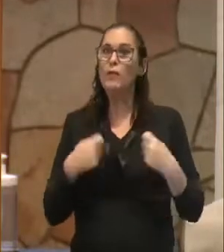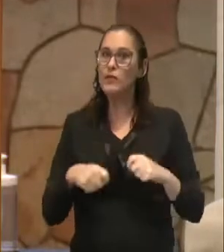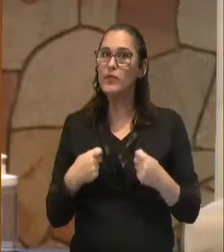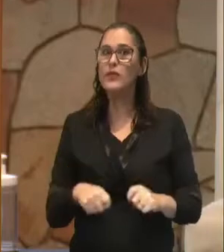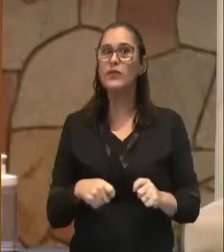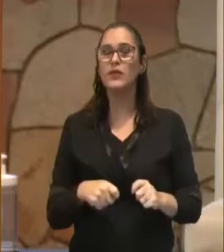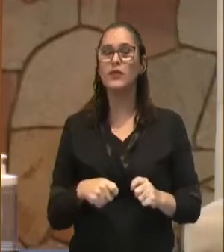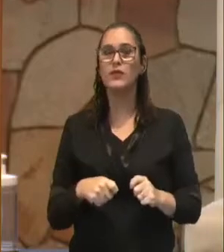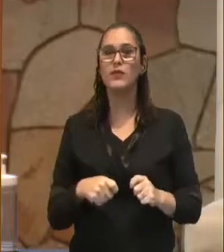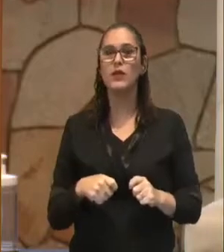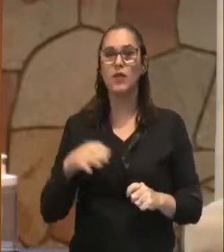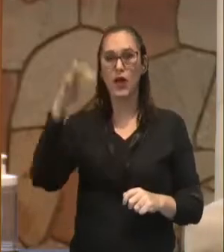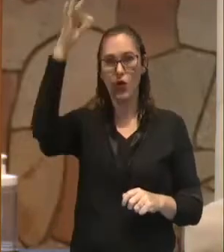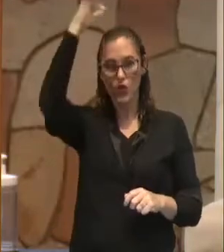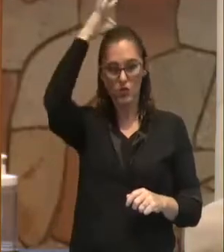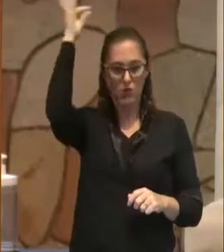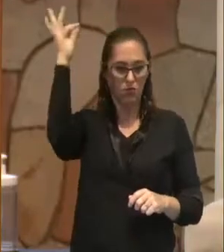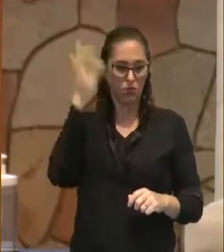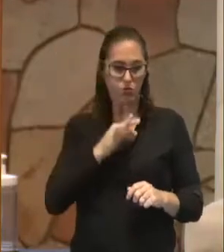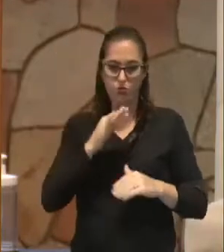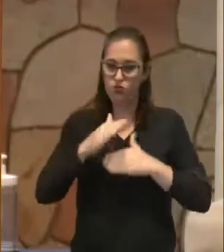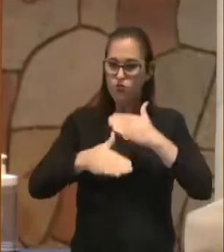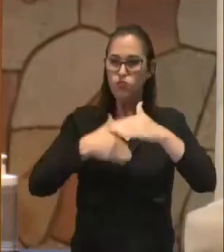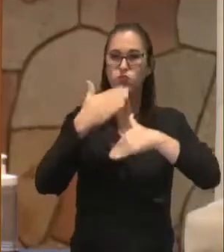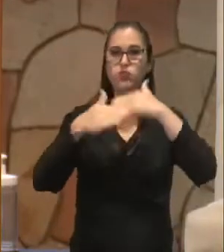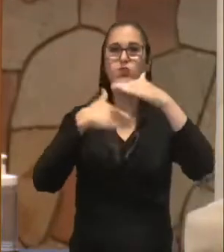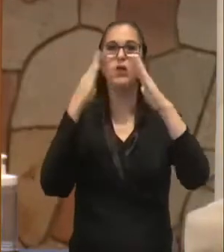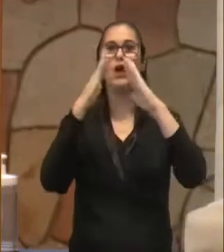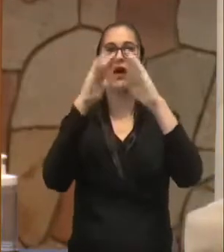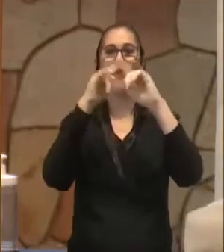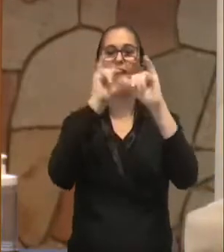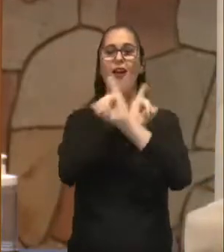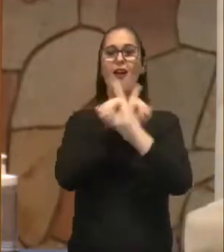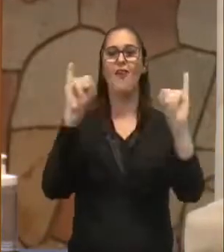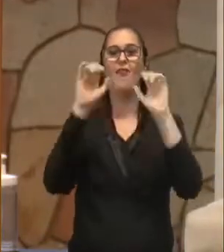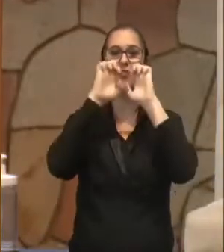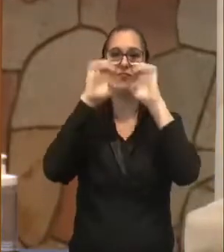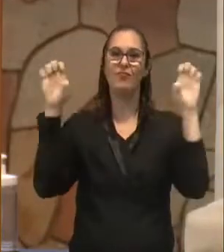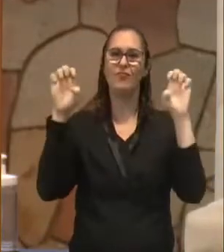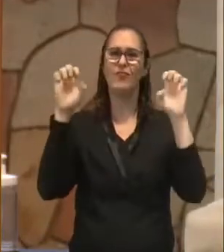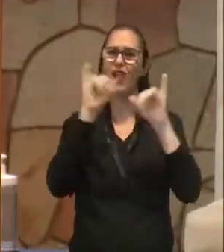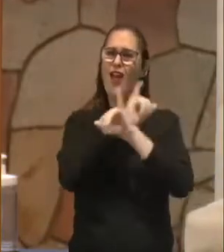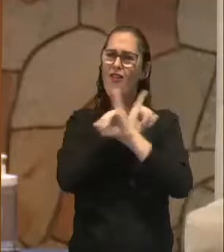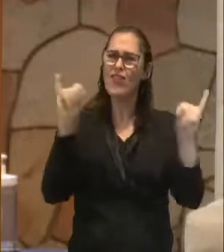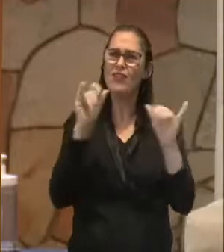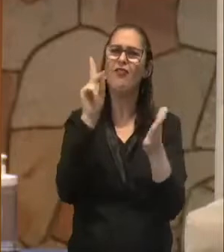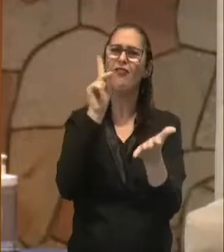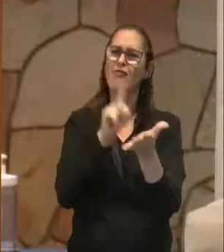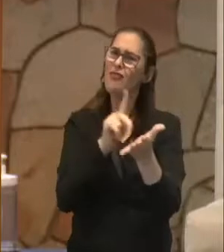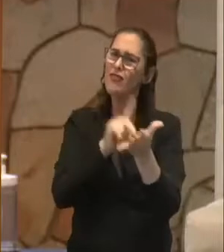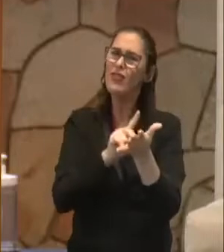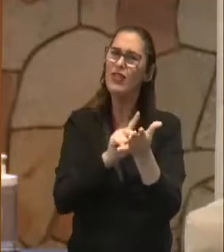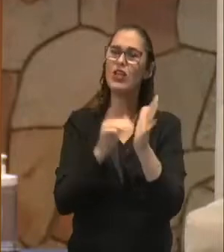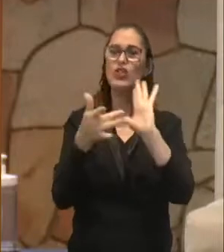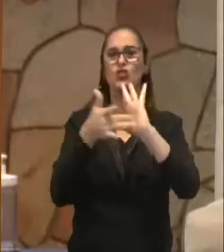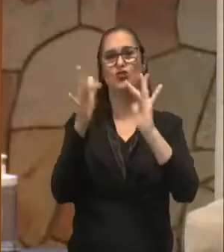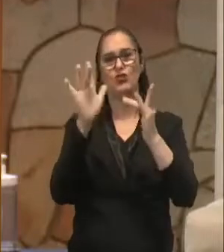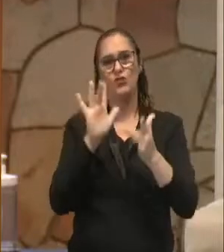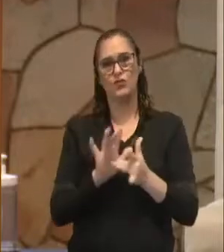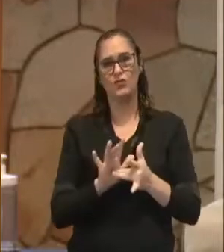pelo Espírito de Deus a igreja possa avançar, proclamando o Evangelho, proclamando a verdade de